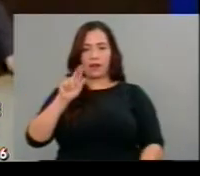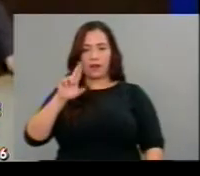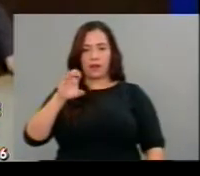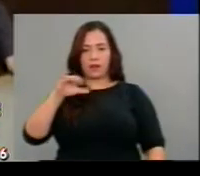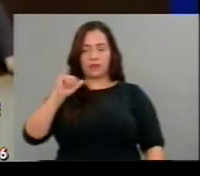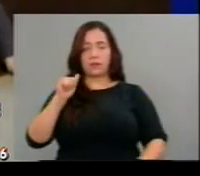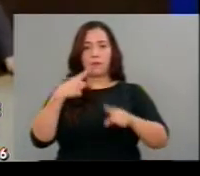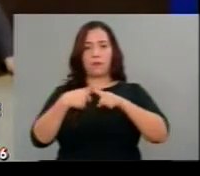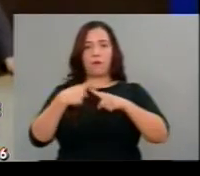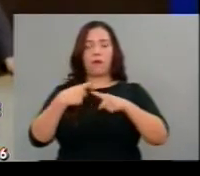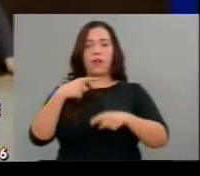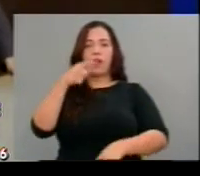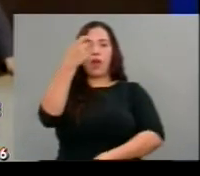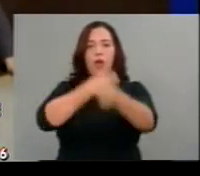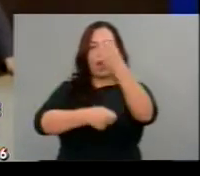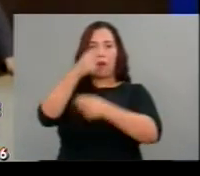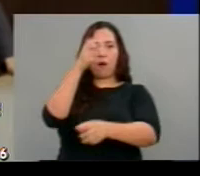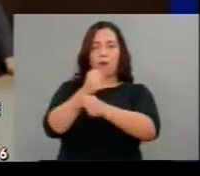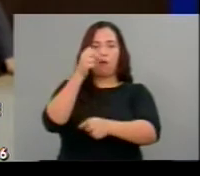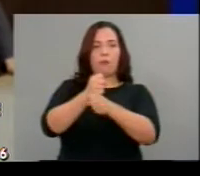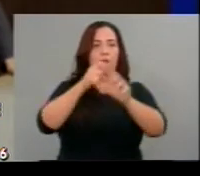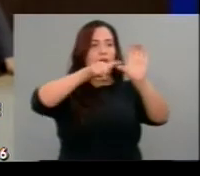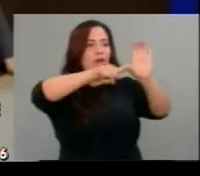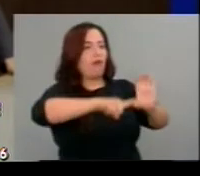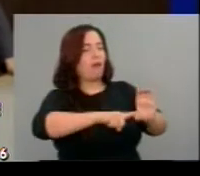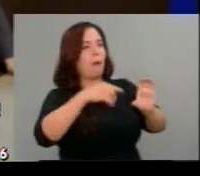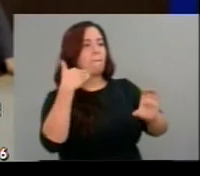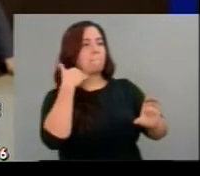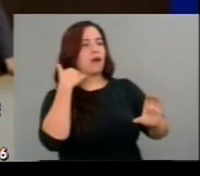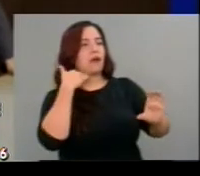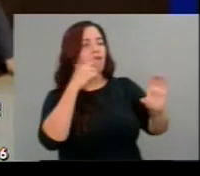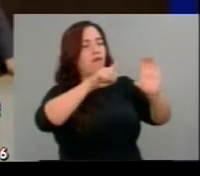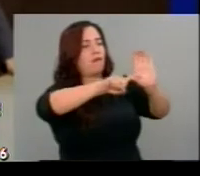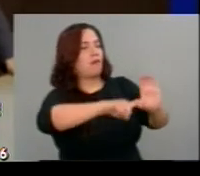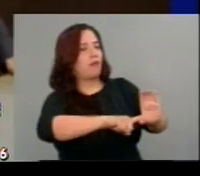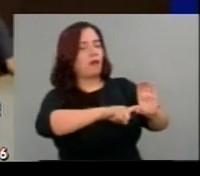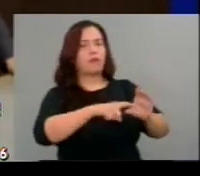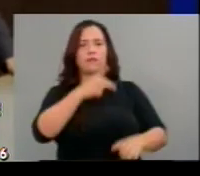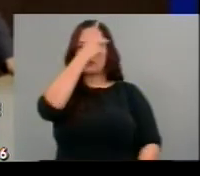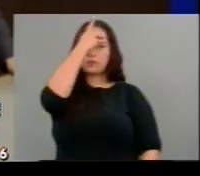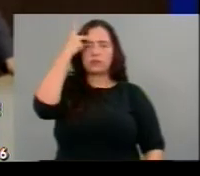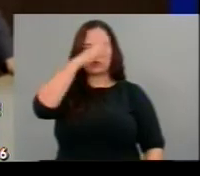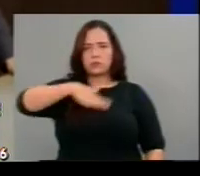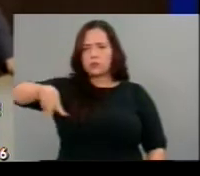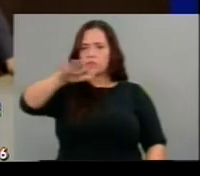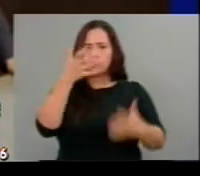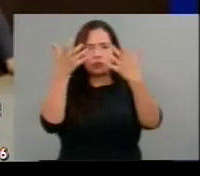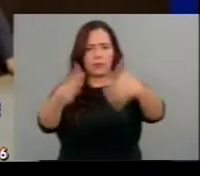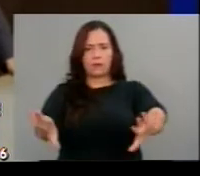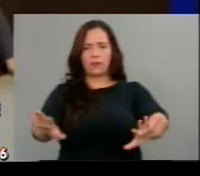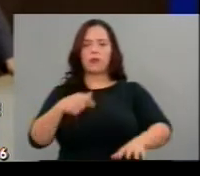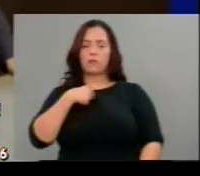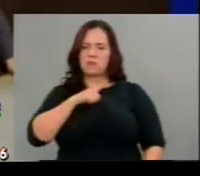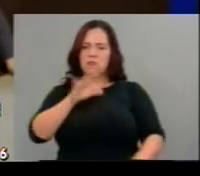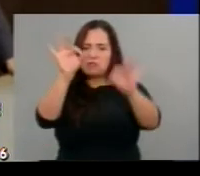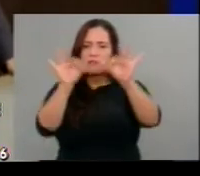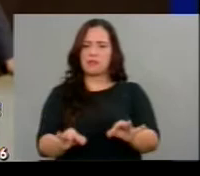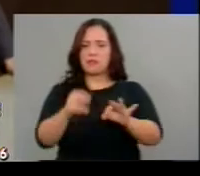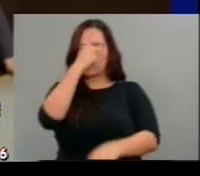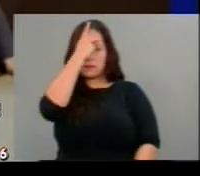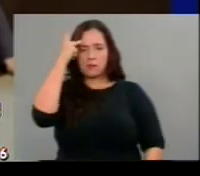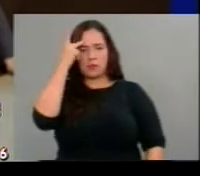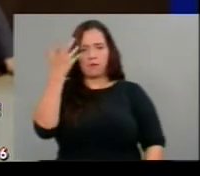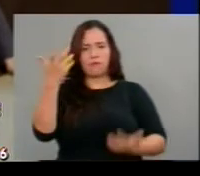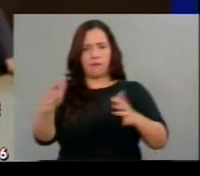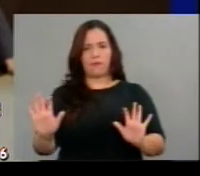toda para os bancos. E o povo não quer isso. Eu tenho certeza que o povo não quer